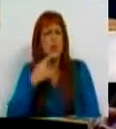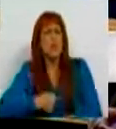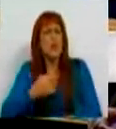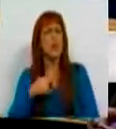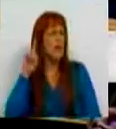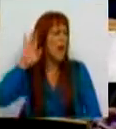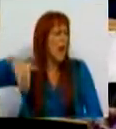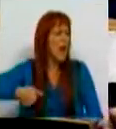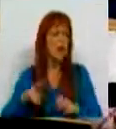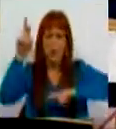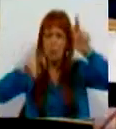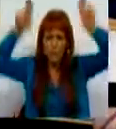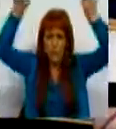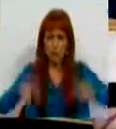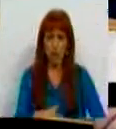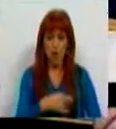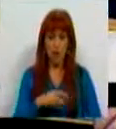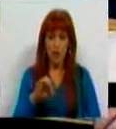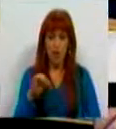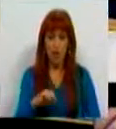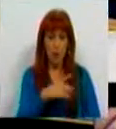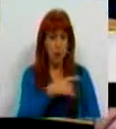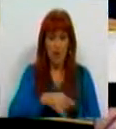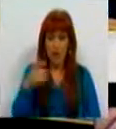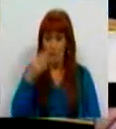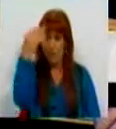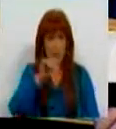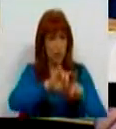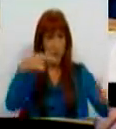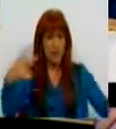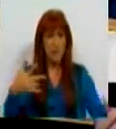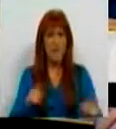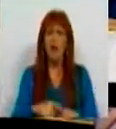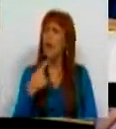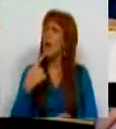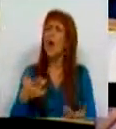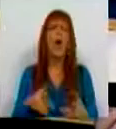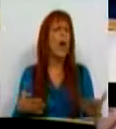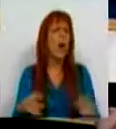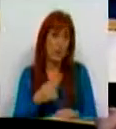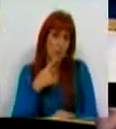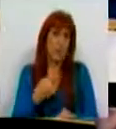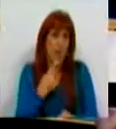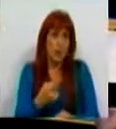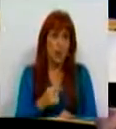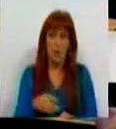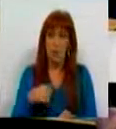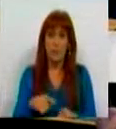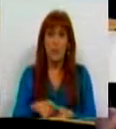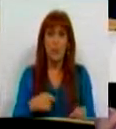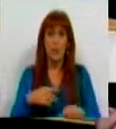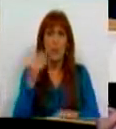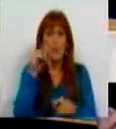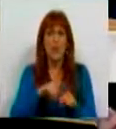a desvalorização bolsista de cerca de 98% ou 99% do Banif. Isso não dizia e disse à opinião pública que o